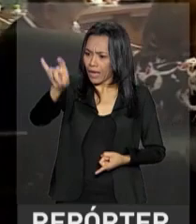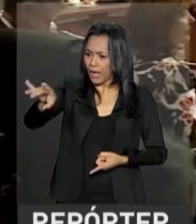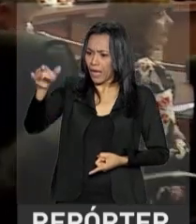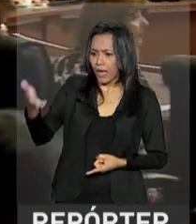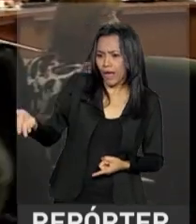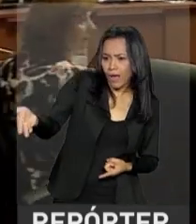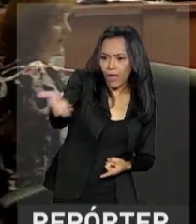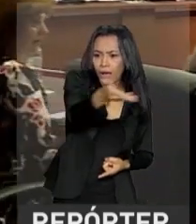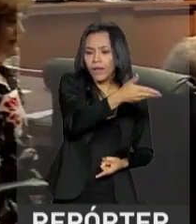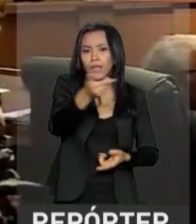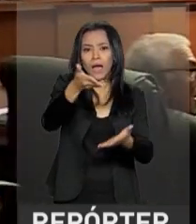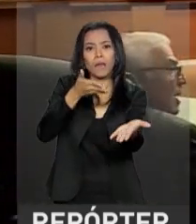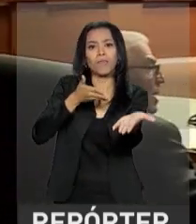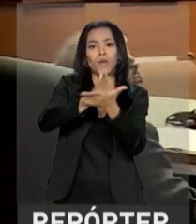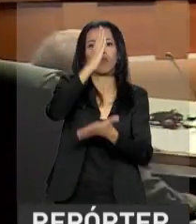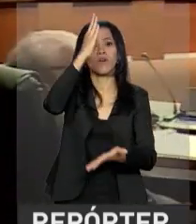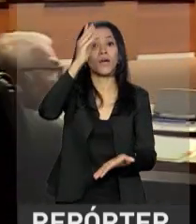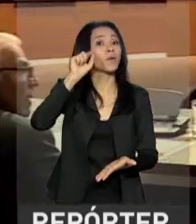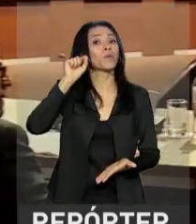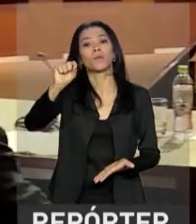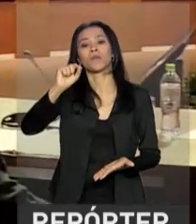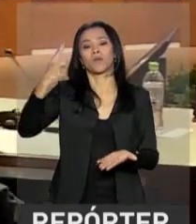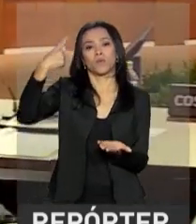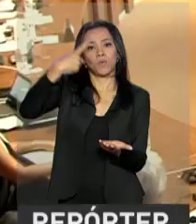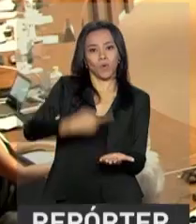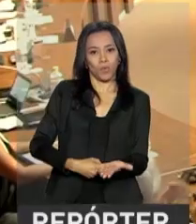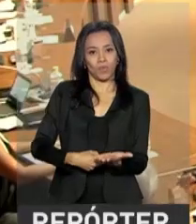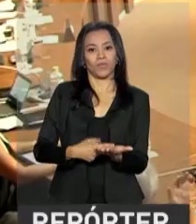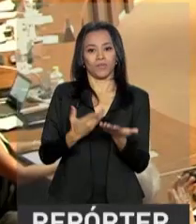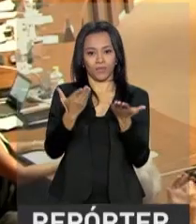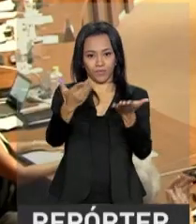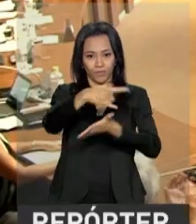governo aprovaram por aclamação o compromisso de Lima.